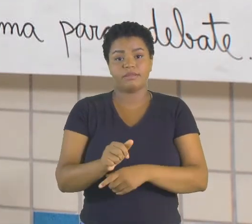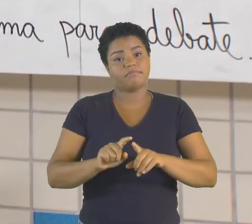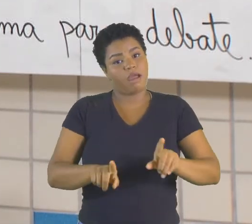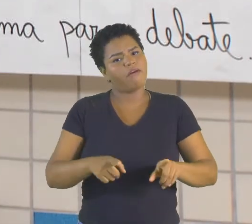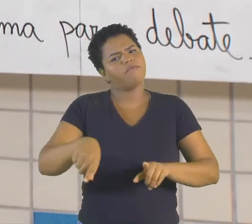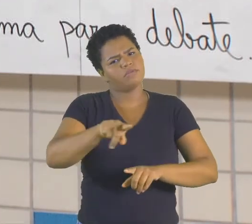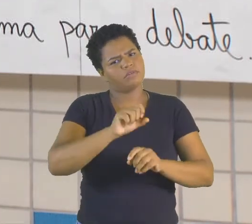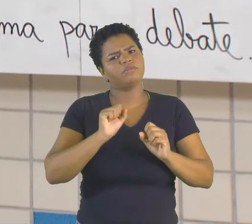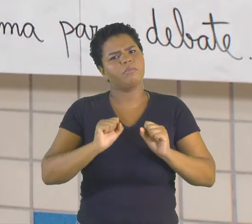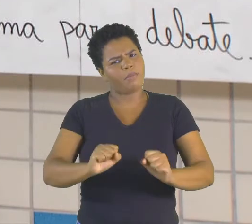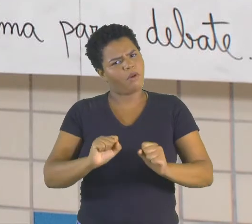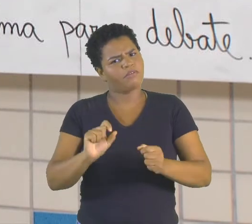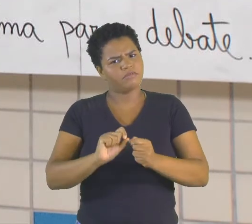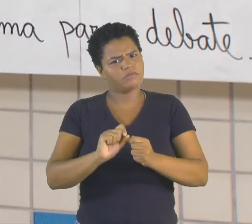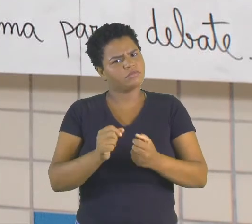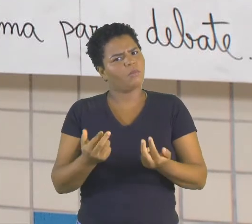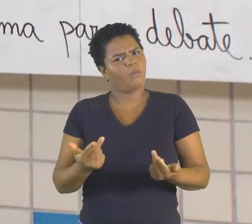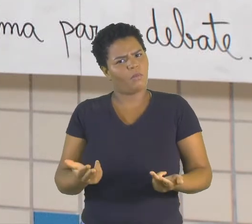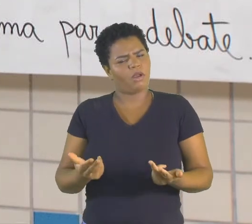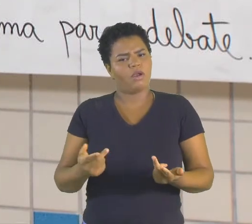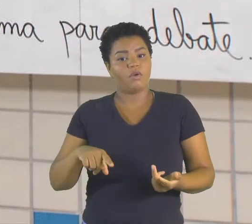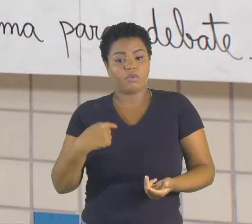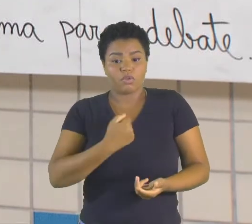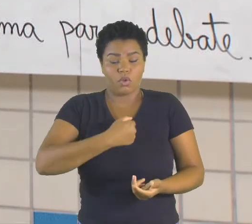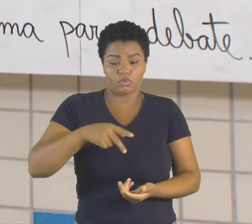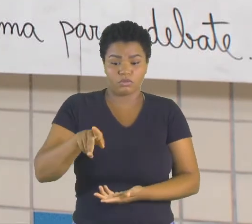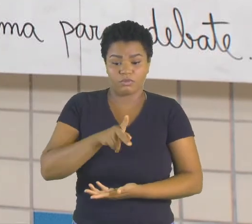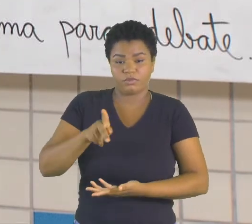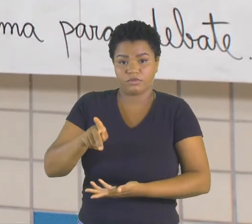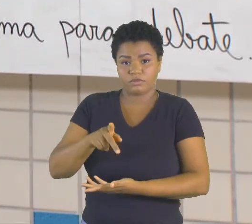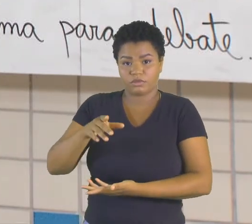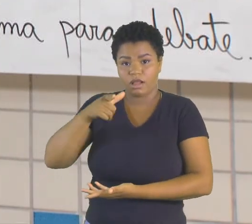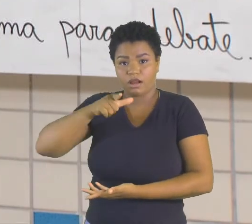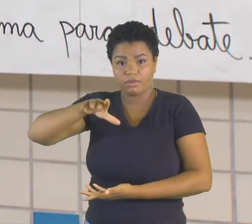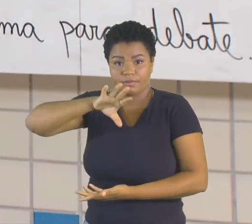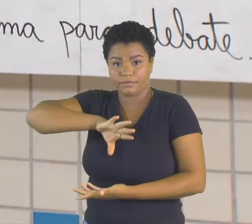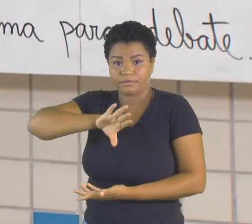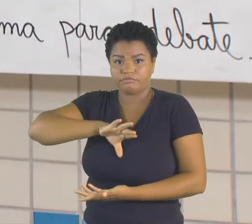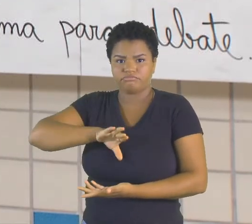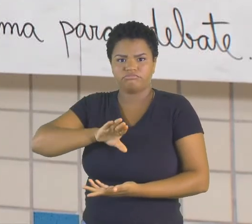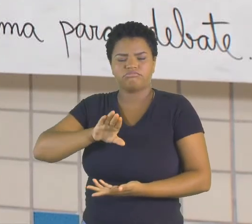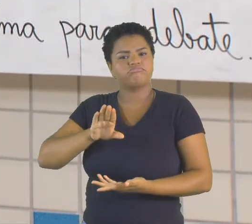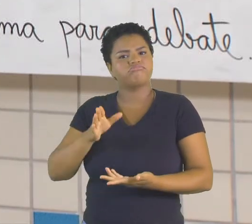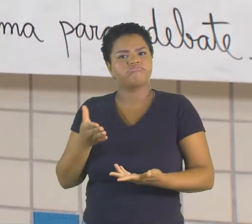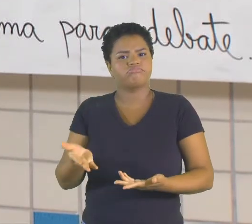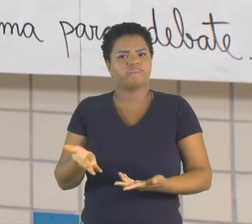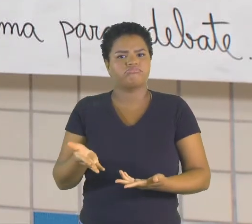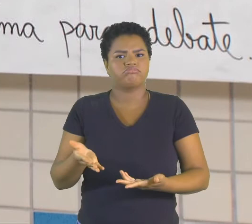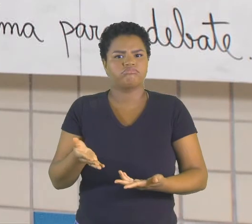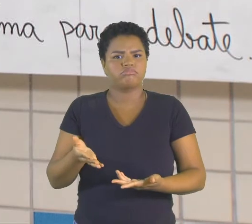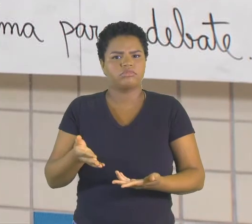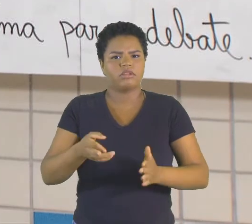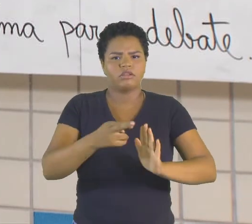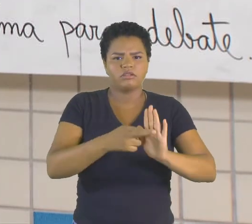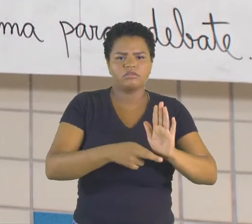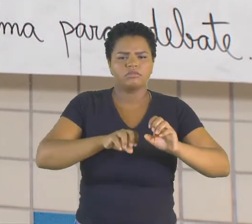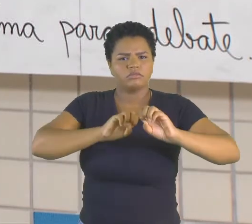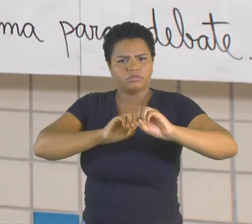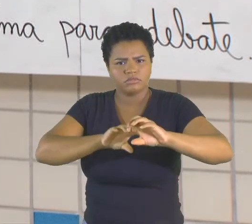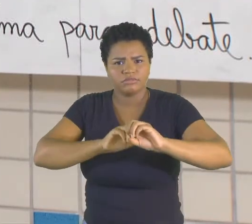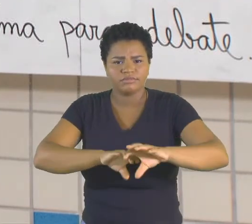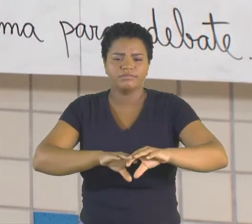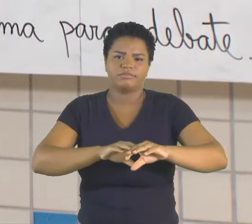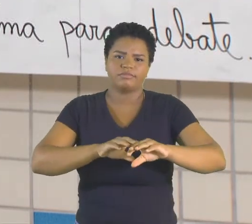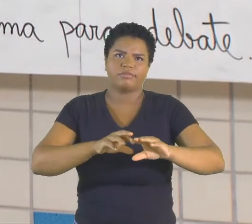chegar nesse passo. A gente está aqui, enquanto professora de língua portuguesa, dando essas regras, né?